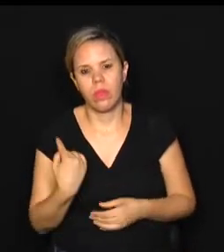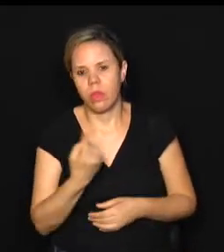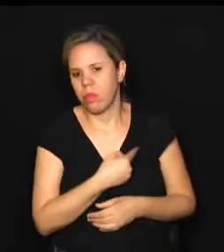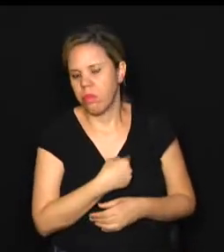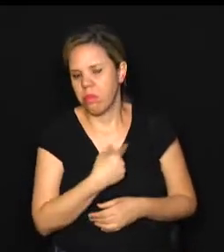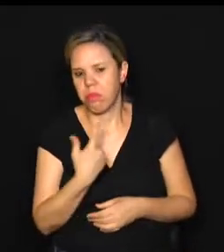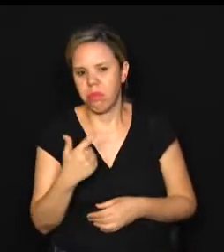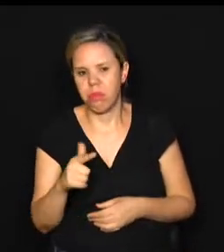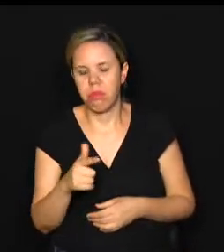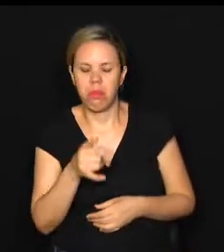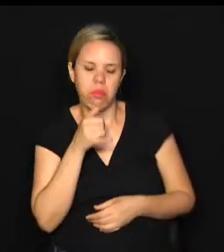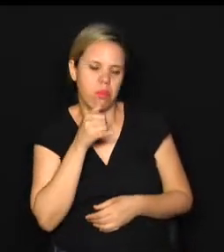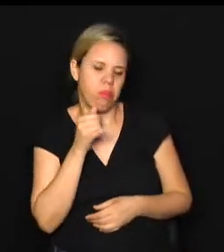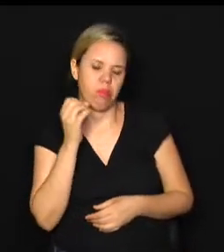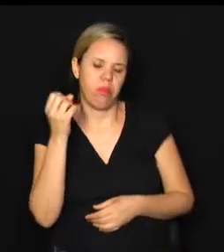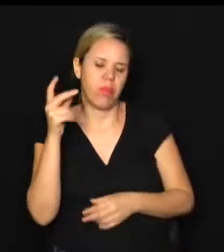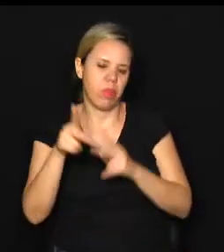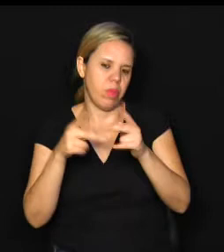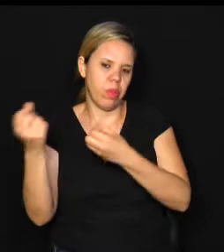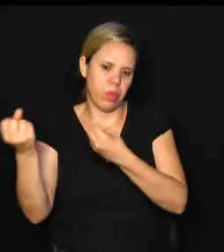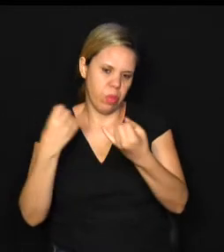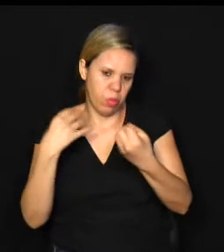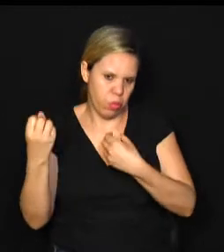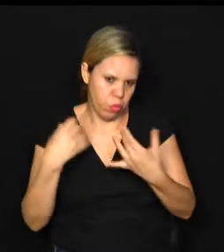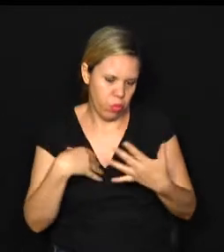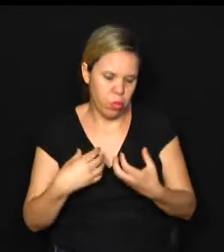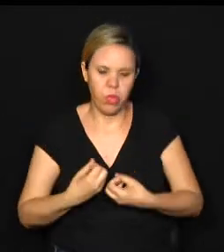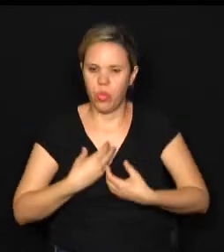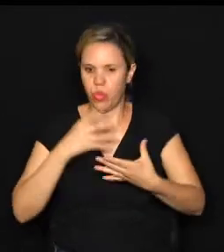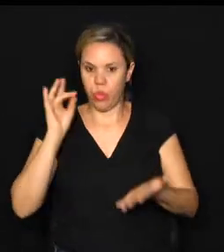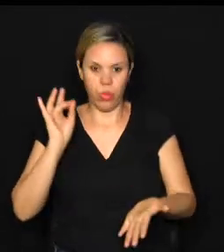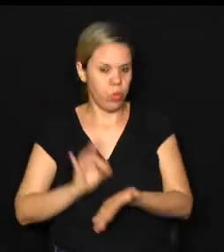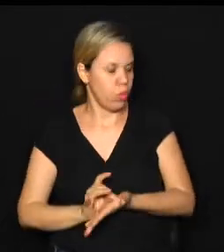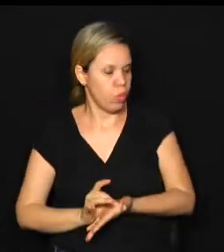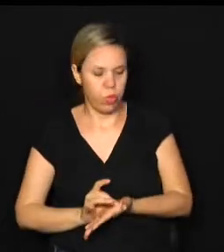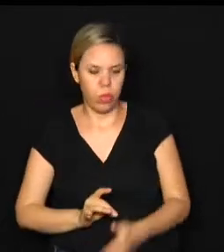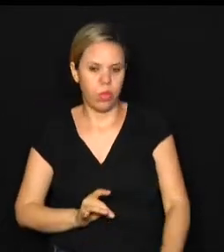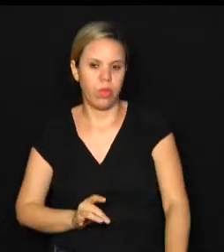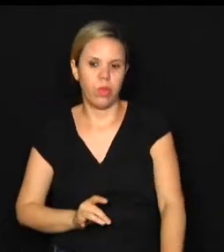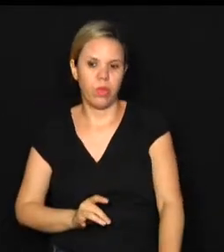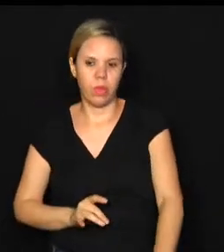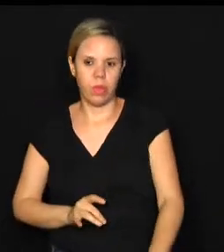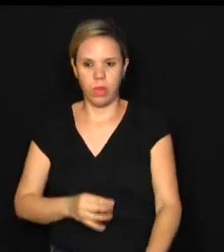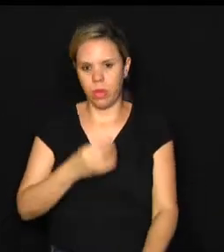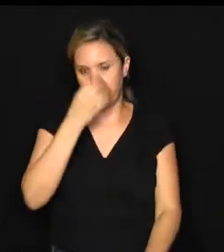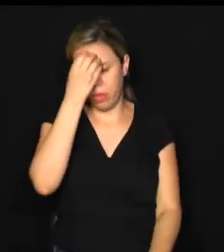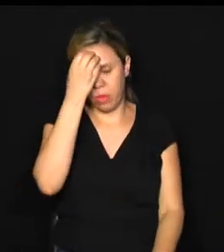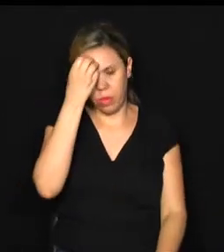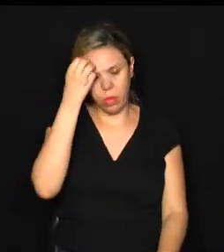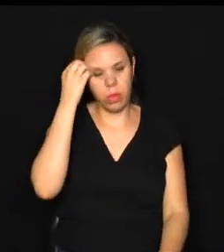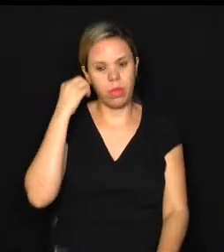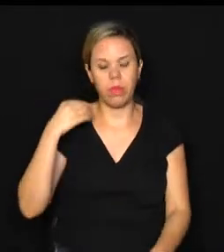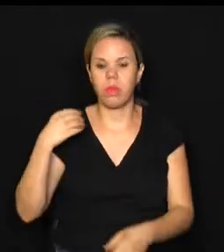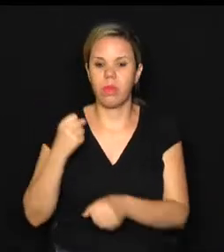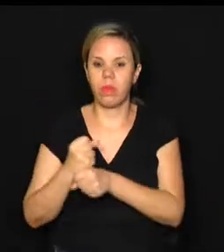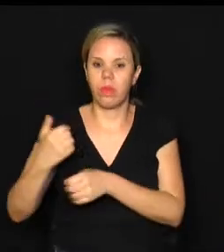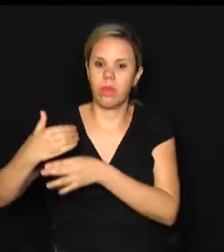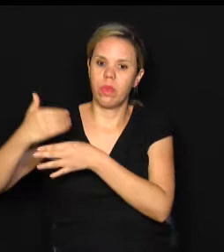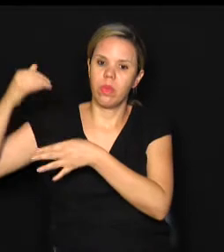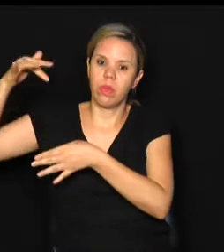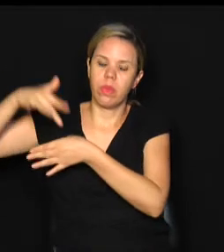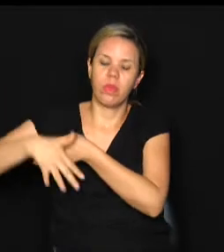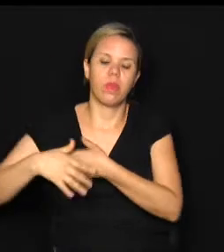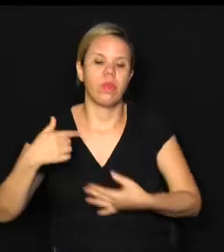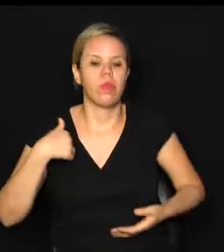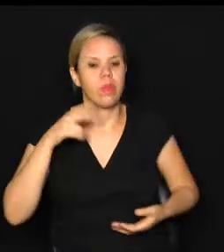temos, como já ouvi relatos, nenhuma informação concreta sobre essa represa. Eu